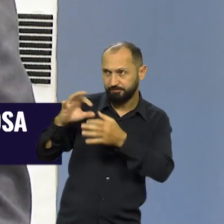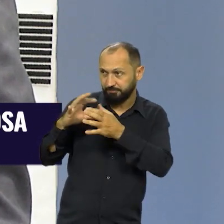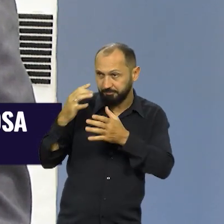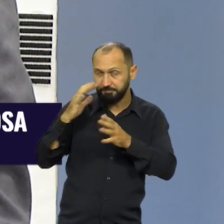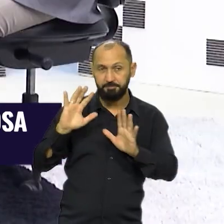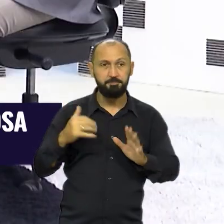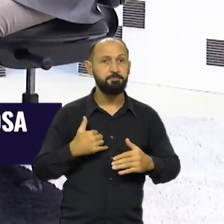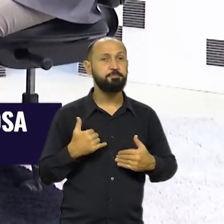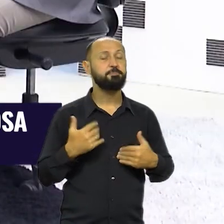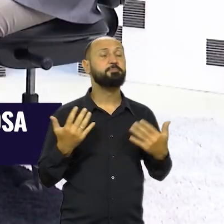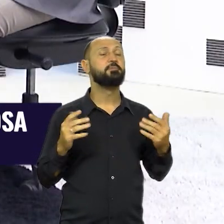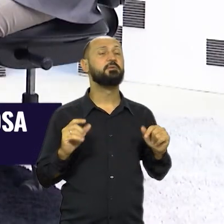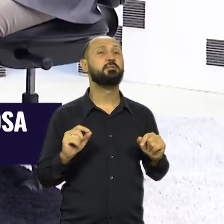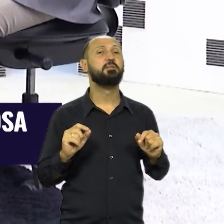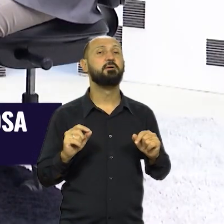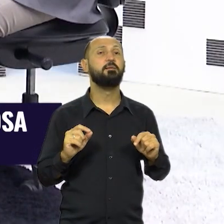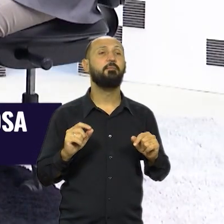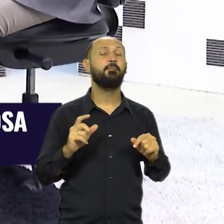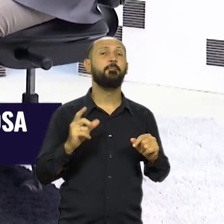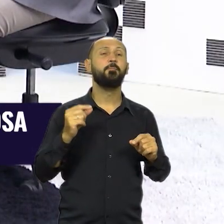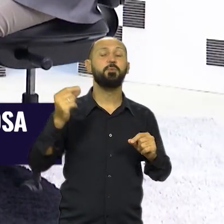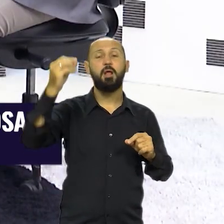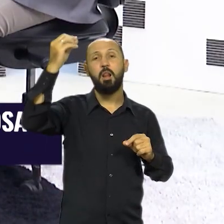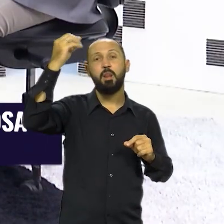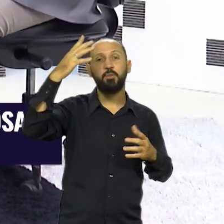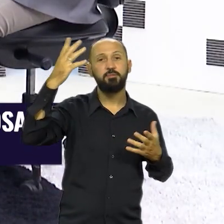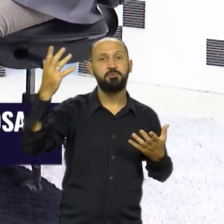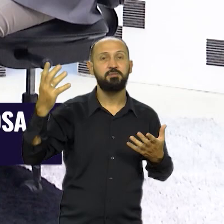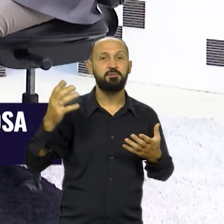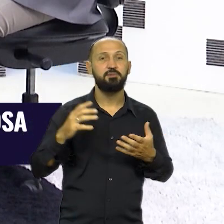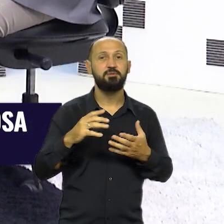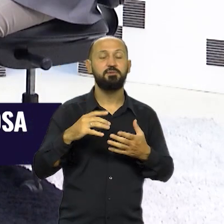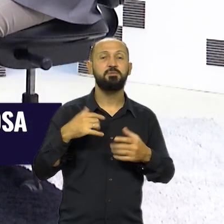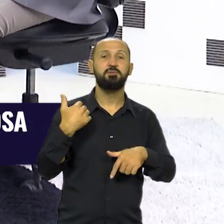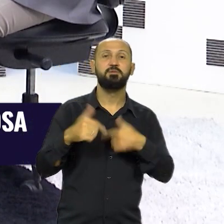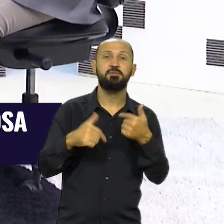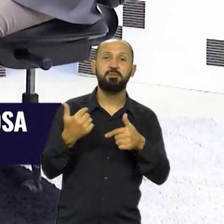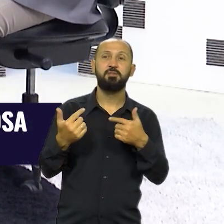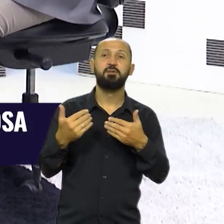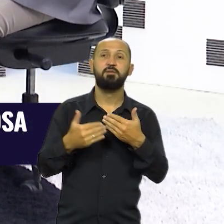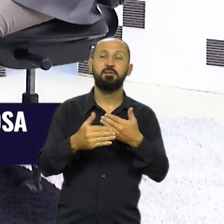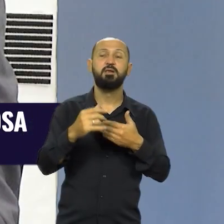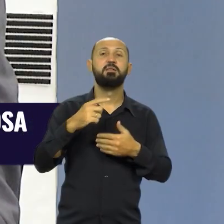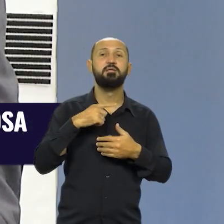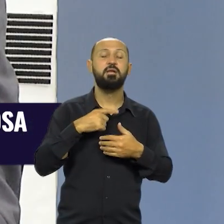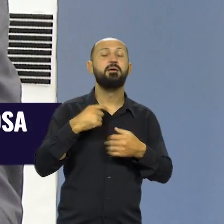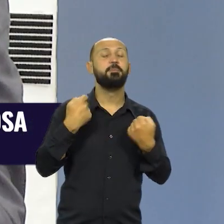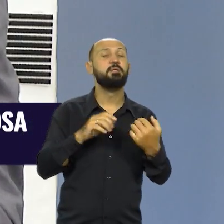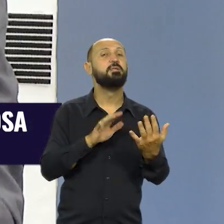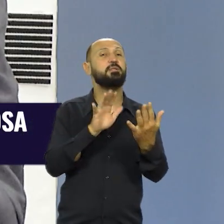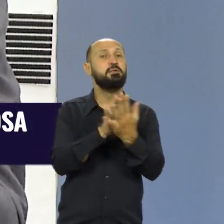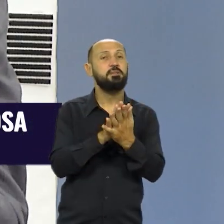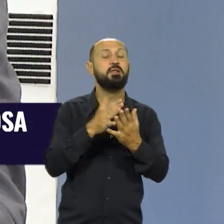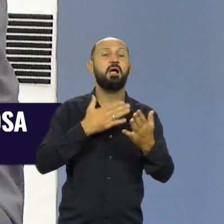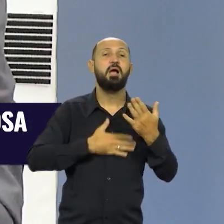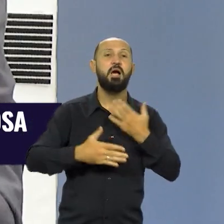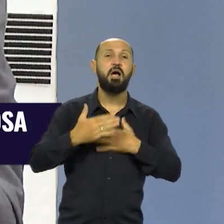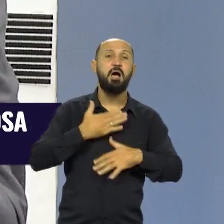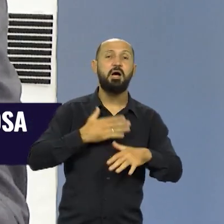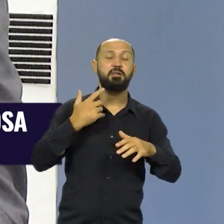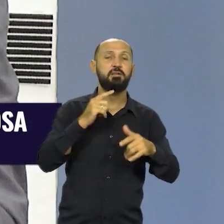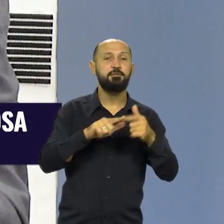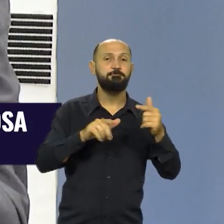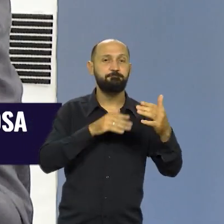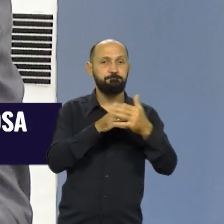permita o seguinte, nós temos que colocar muita luz nos tabus. Uhum. Nós temos que enfrentar